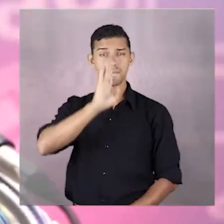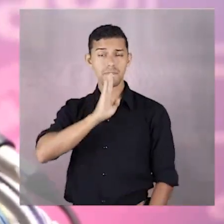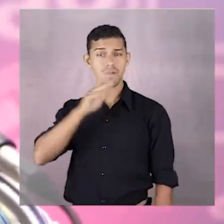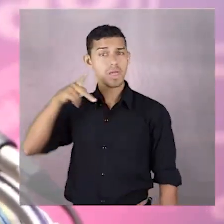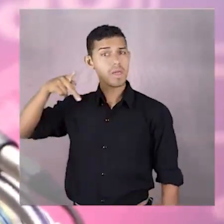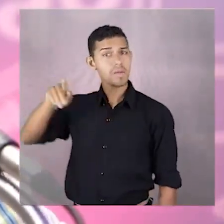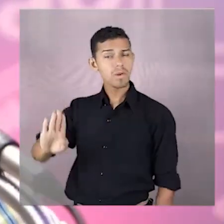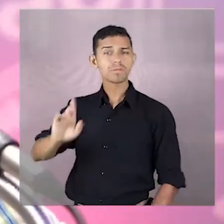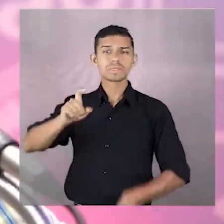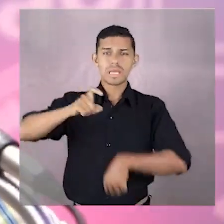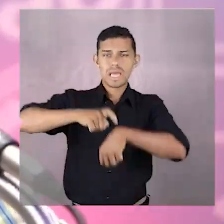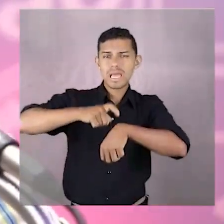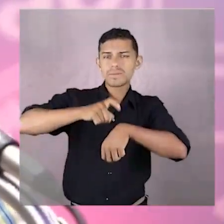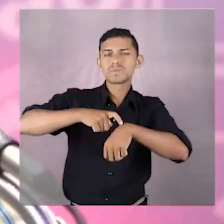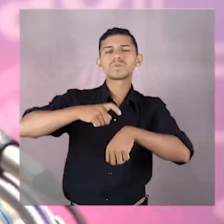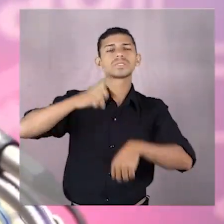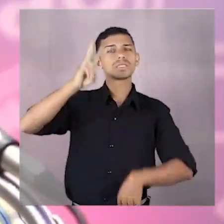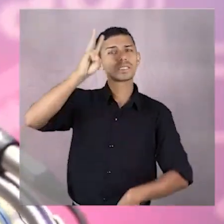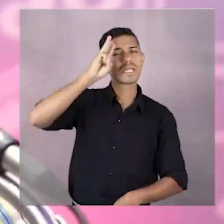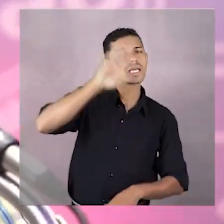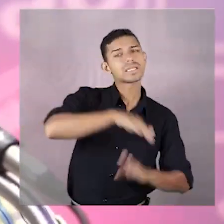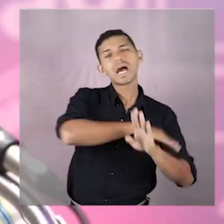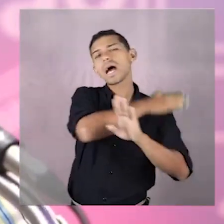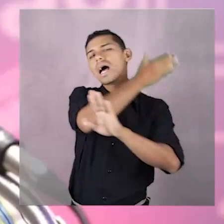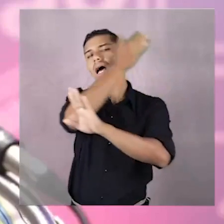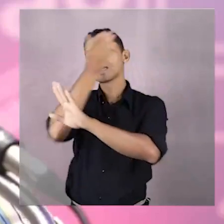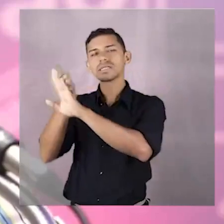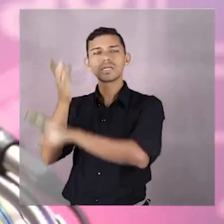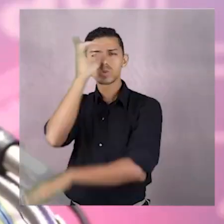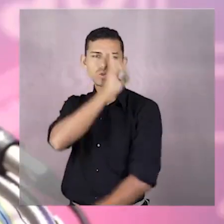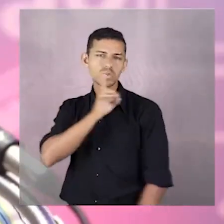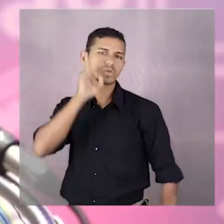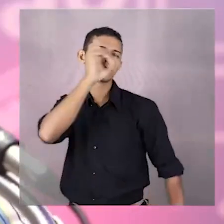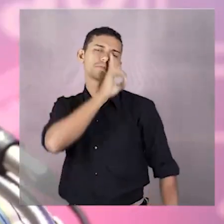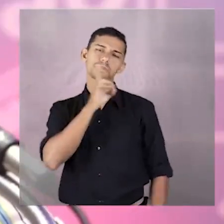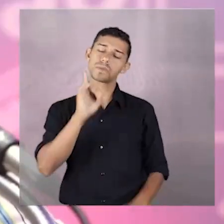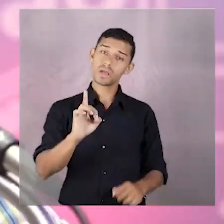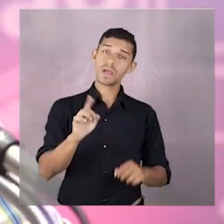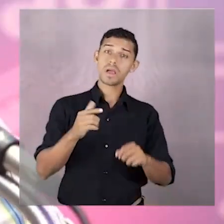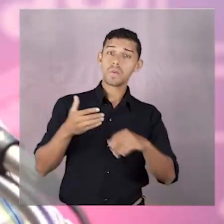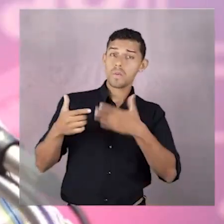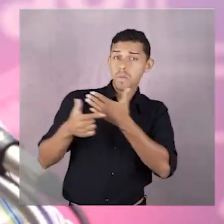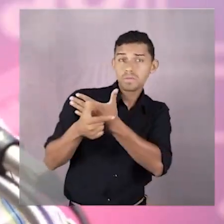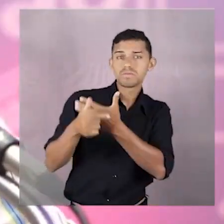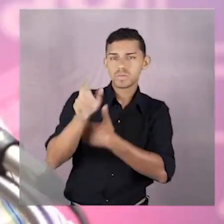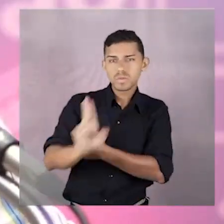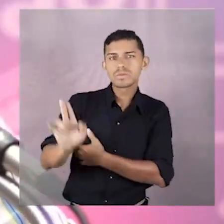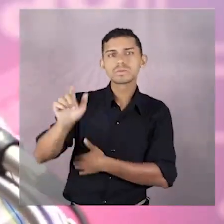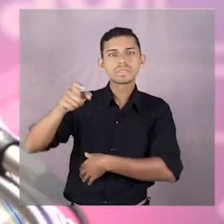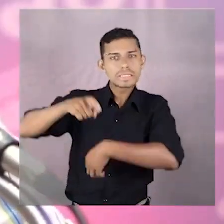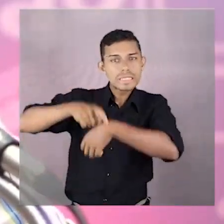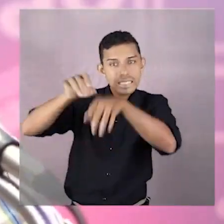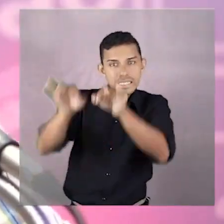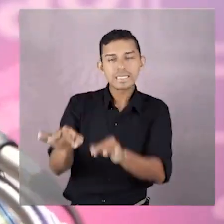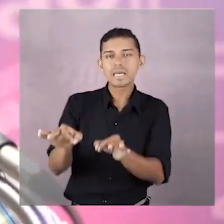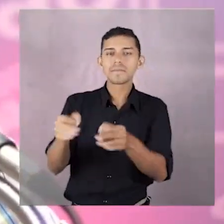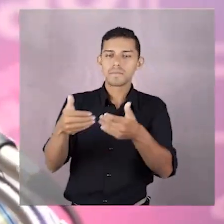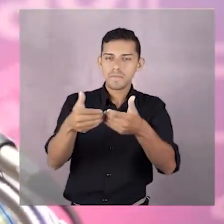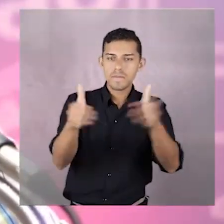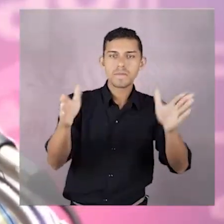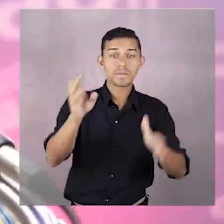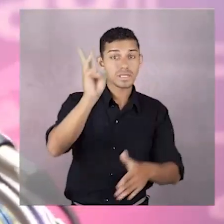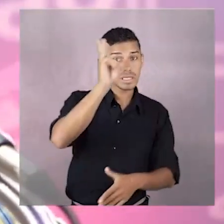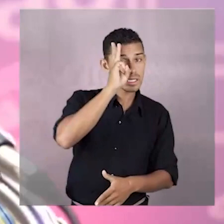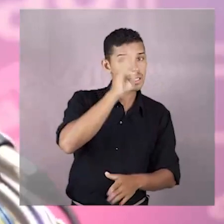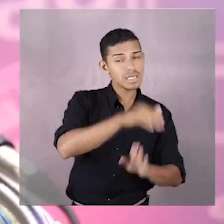horário sempre de terça a domingo. Então, assim, cada casa, por mais que tenha o seu funcionamento, tem esse mote de estar de terça